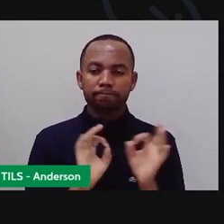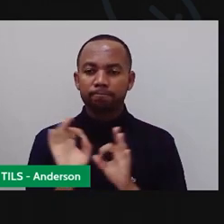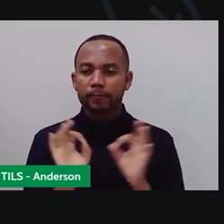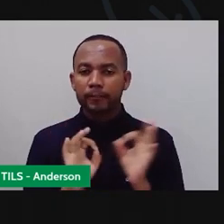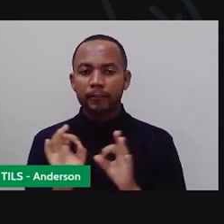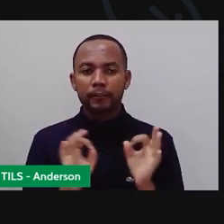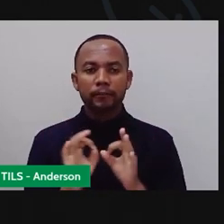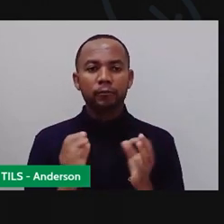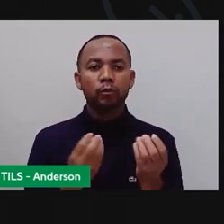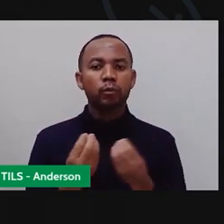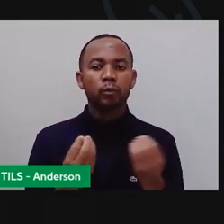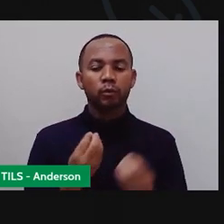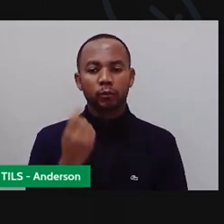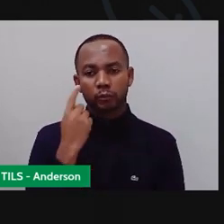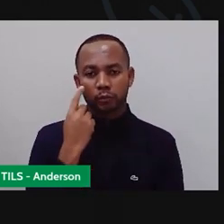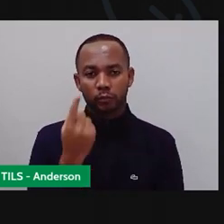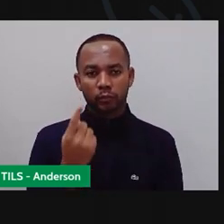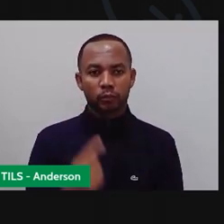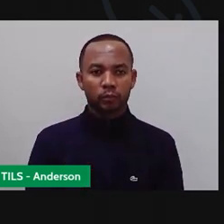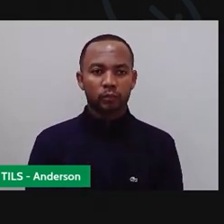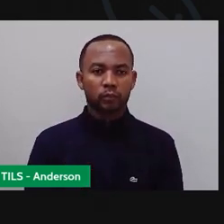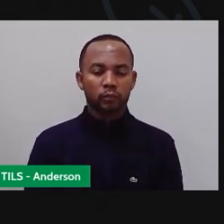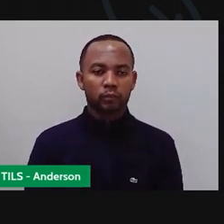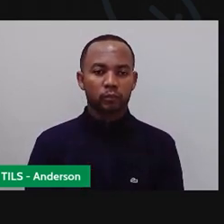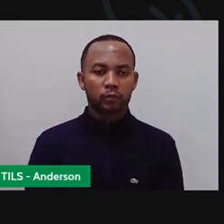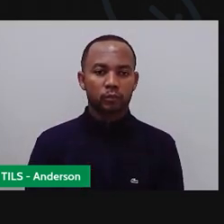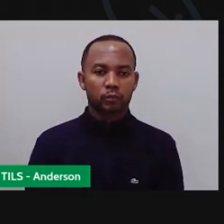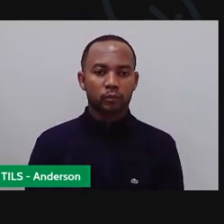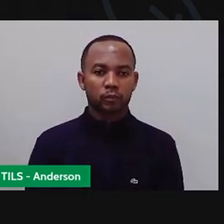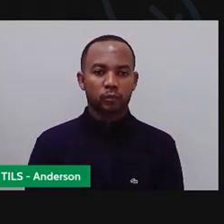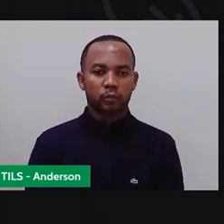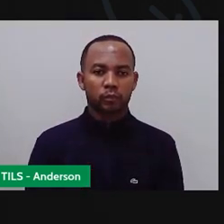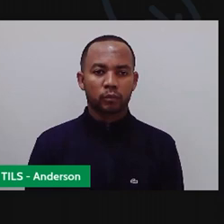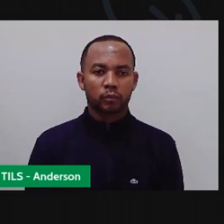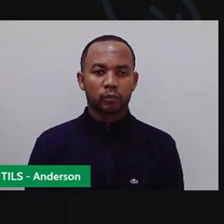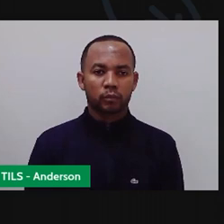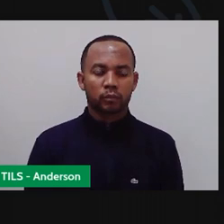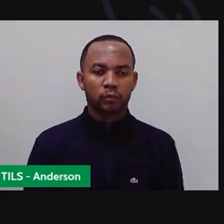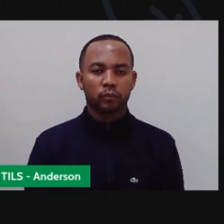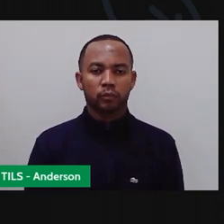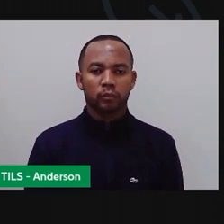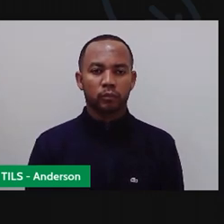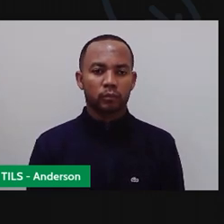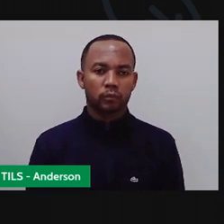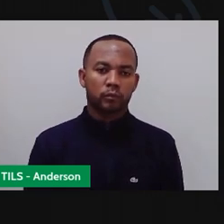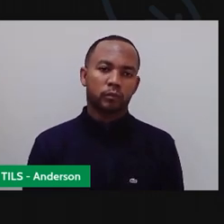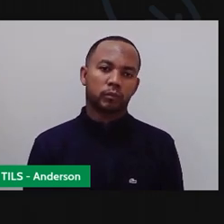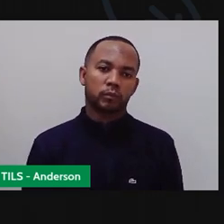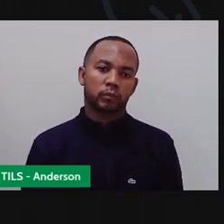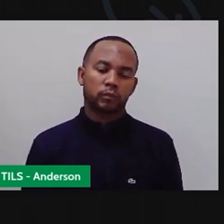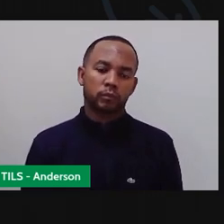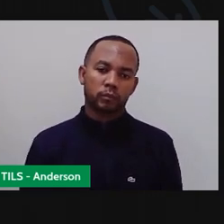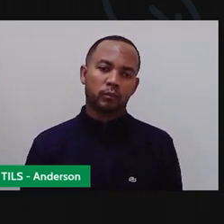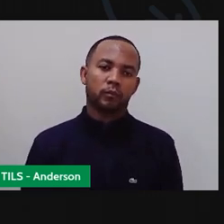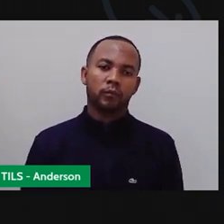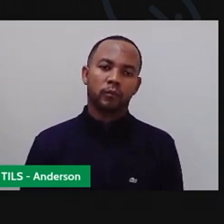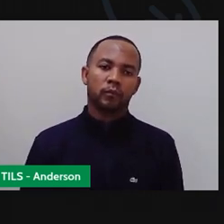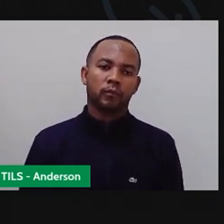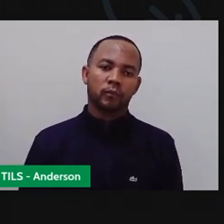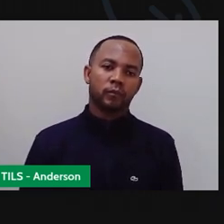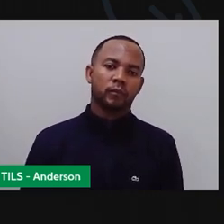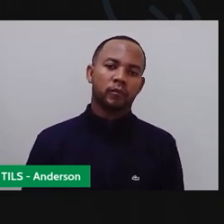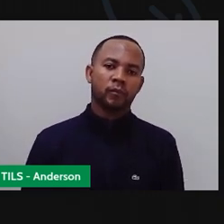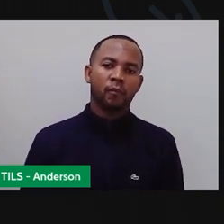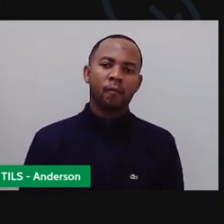aqui é o que unidade ó unidade é isso esse segundo meu aqui vai ser o que até